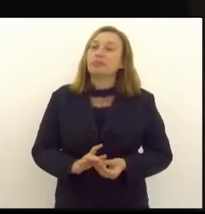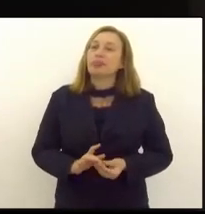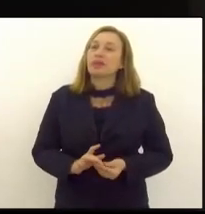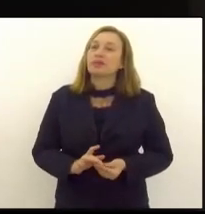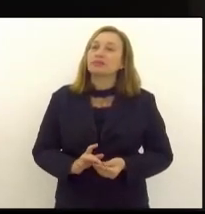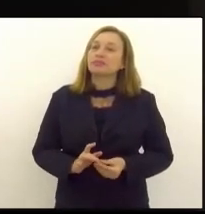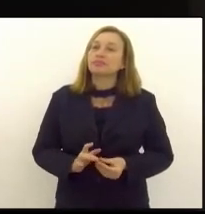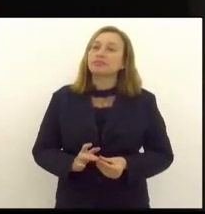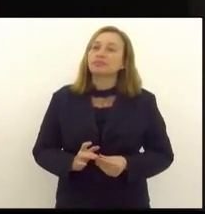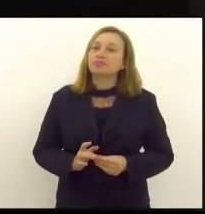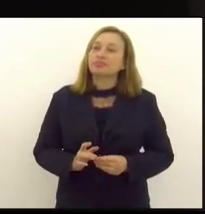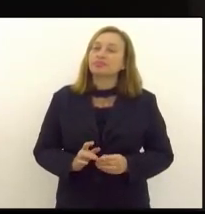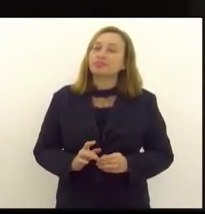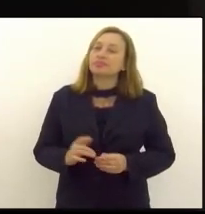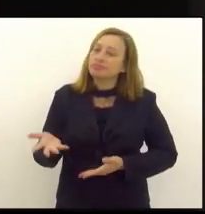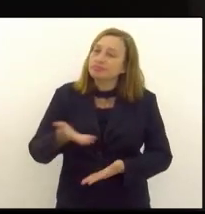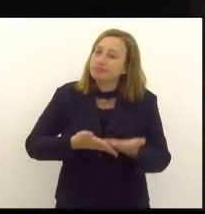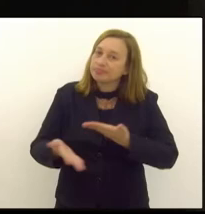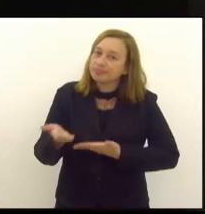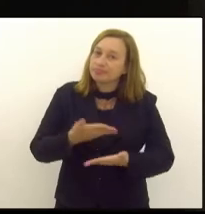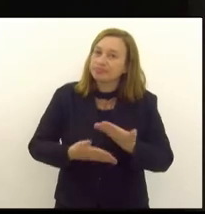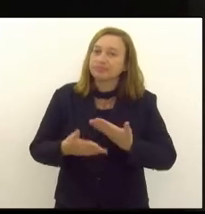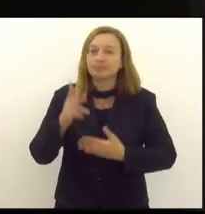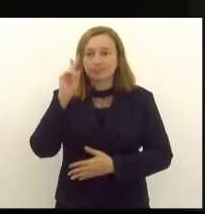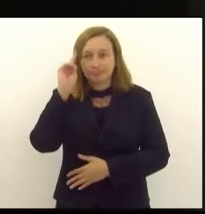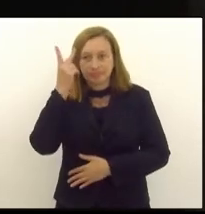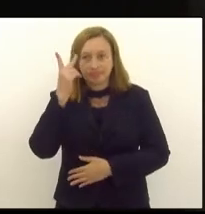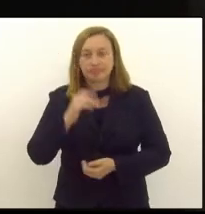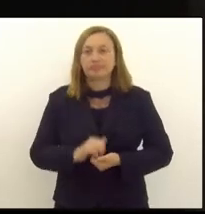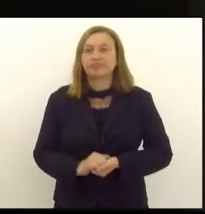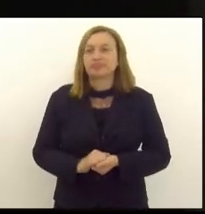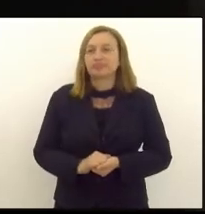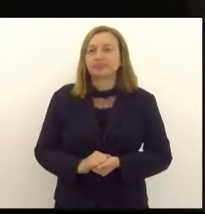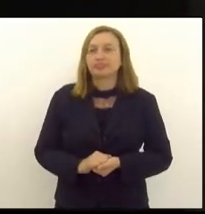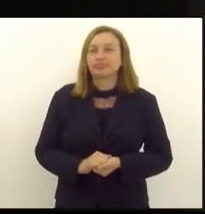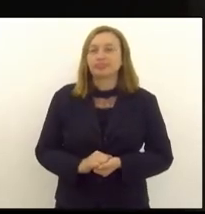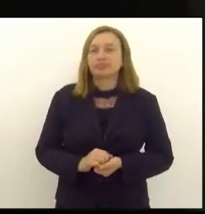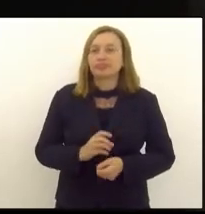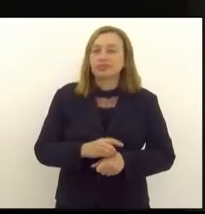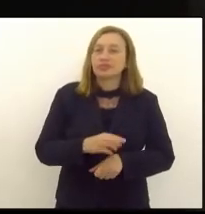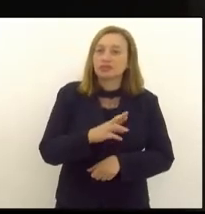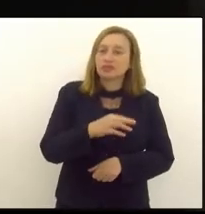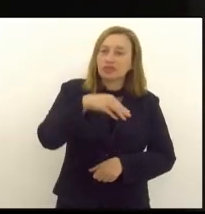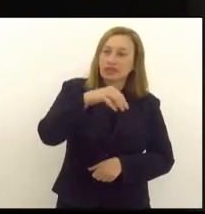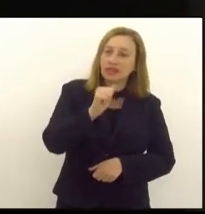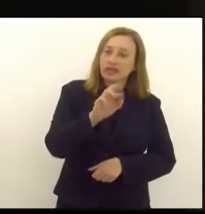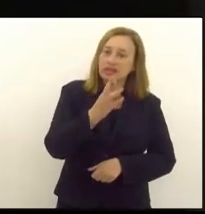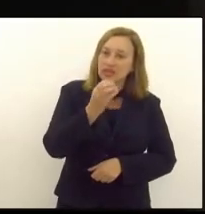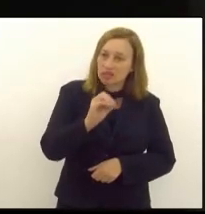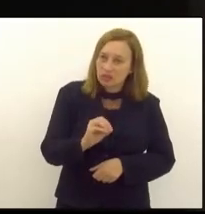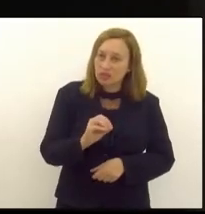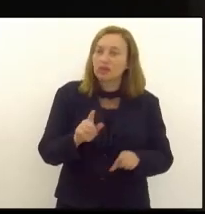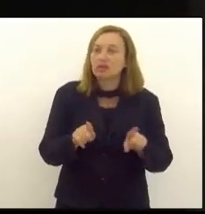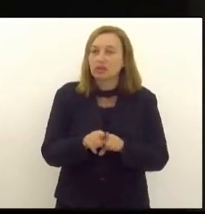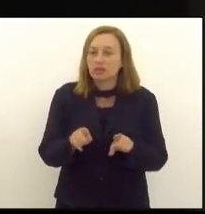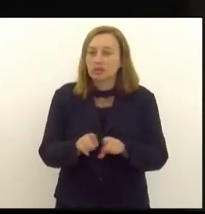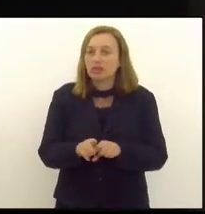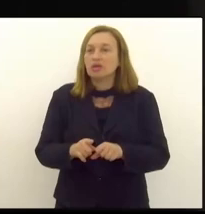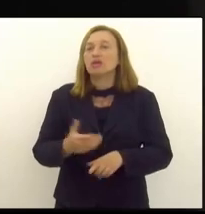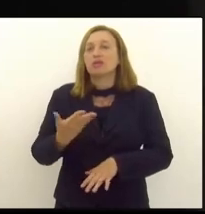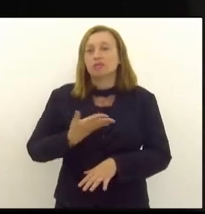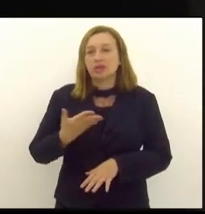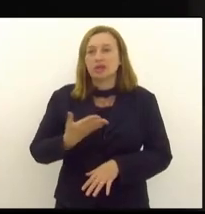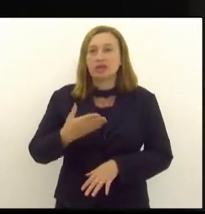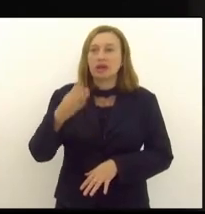mas grandes parceiros nessa história. Tem o doutor Narciso de um lado, eu não poderia deixar de citar o nosso grande